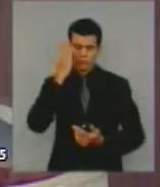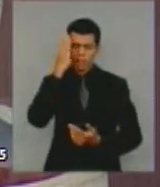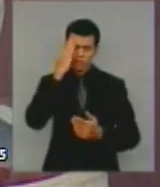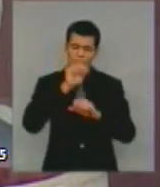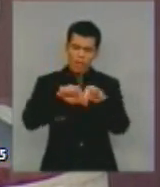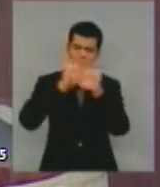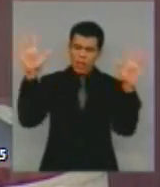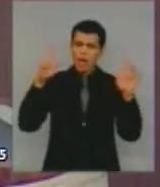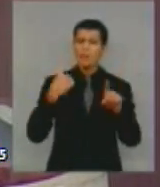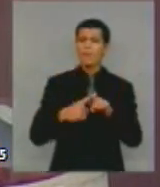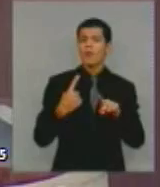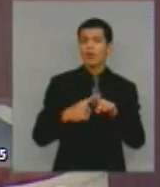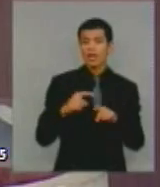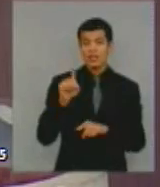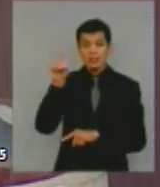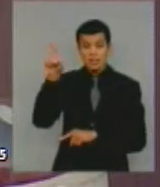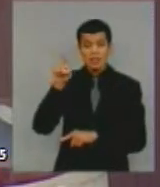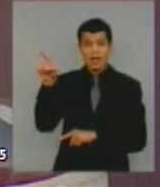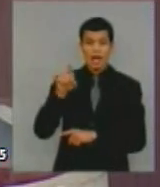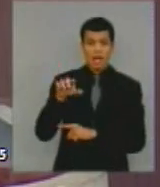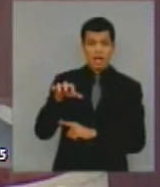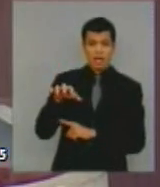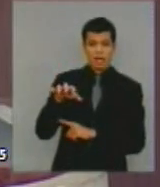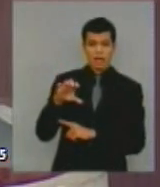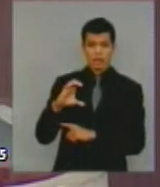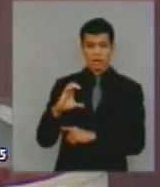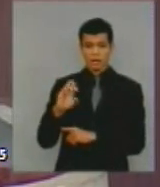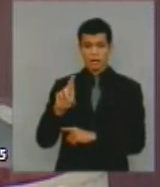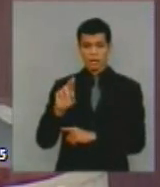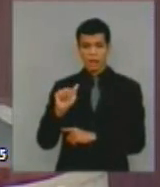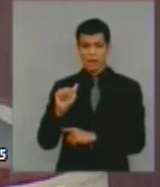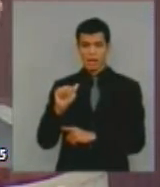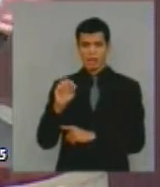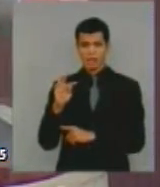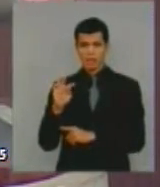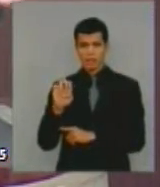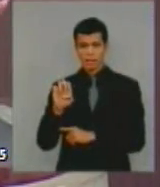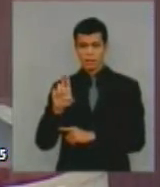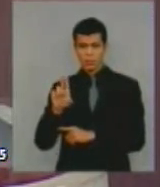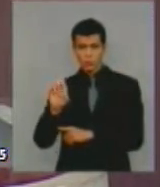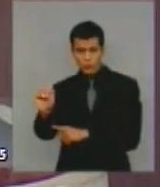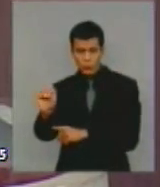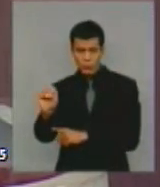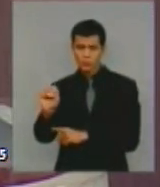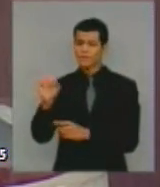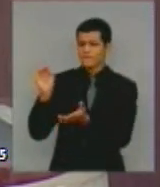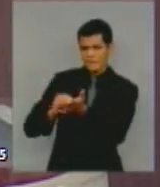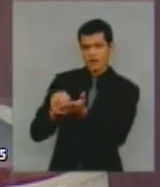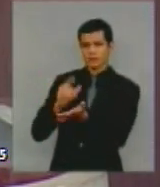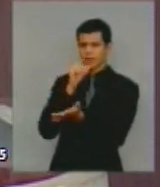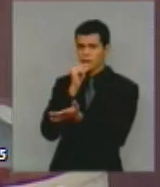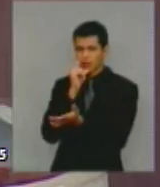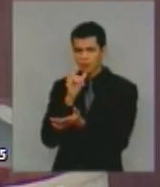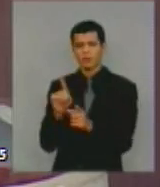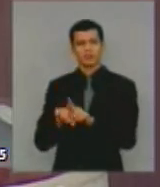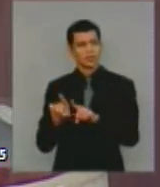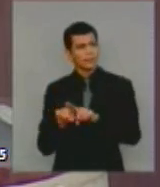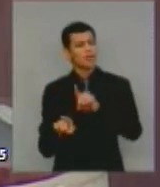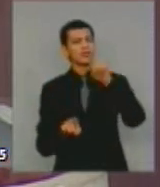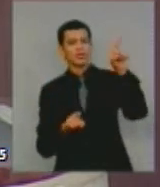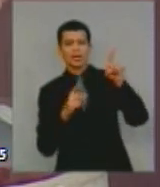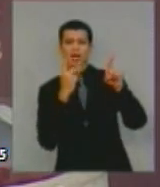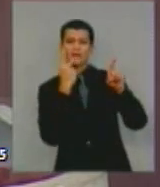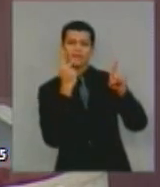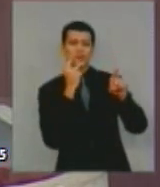água lá nos Inhamuns. Porque, você imagina, se as bacias estão interligadas, se houve